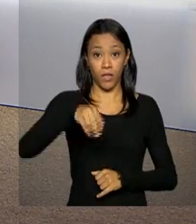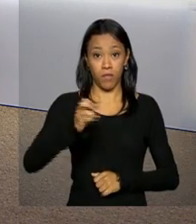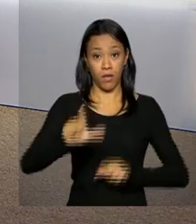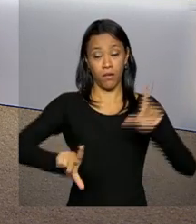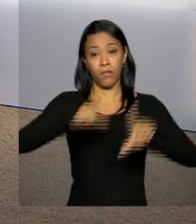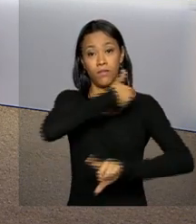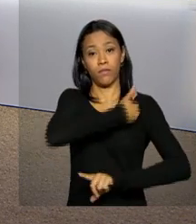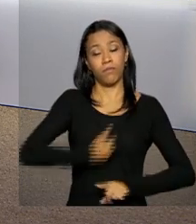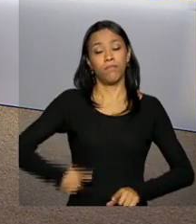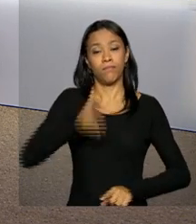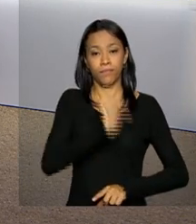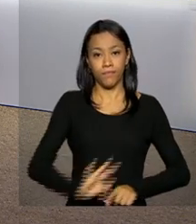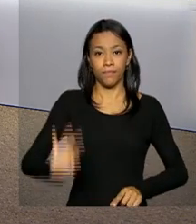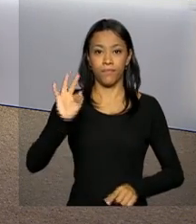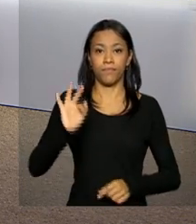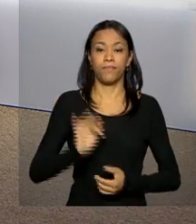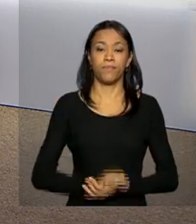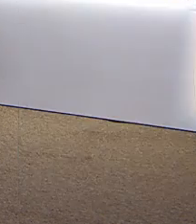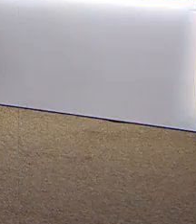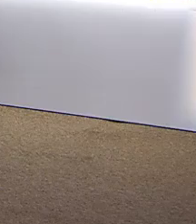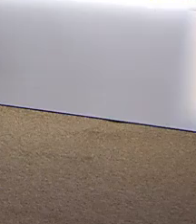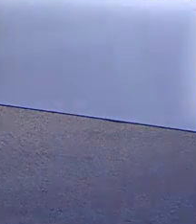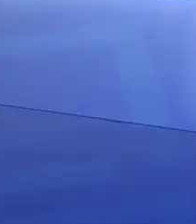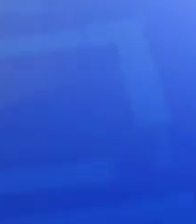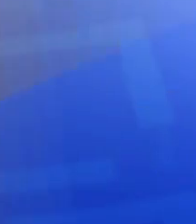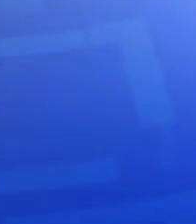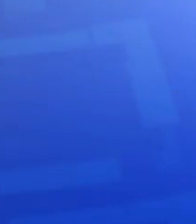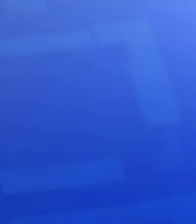gente NBR a TV do Governo Federal